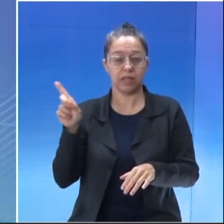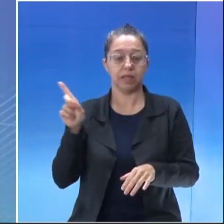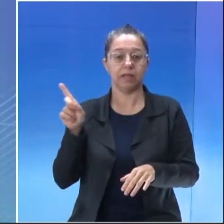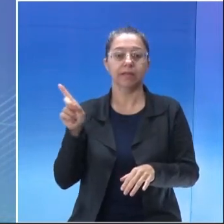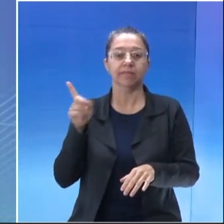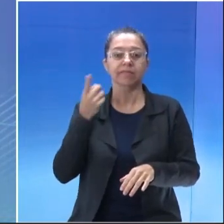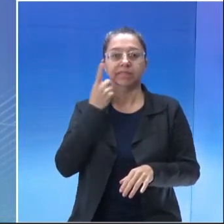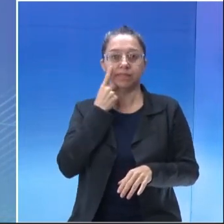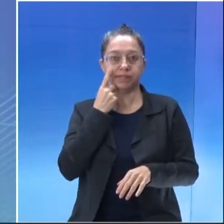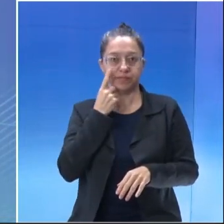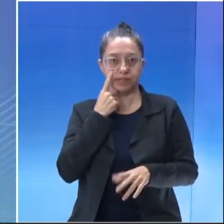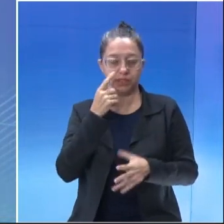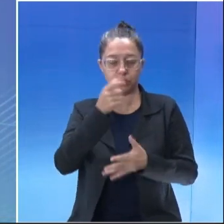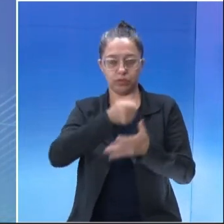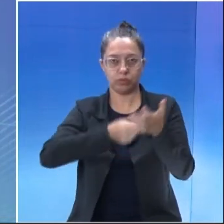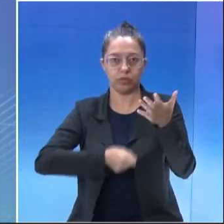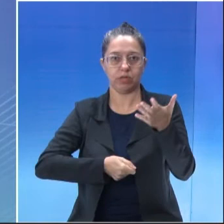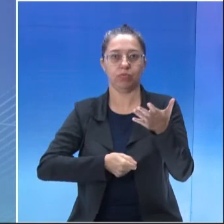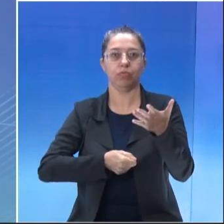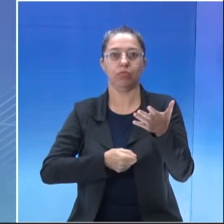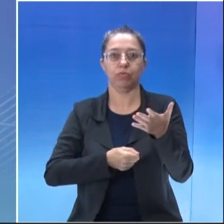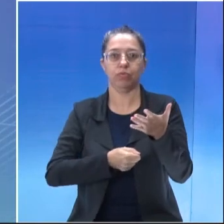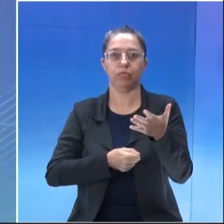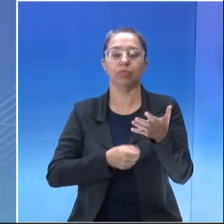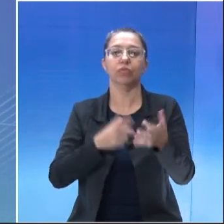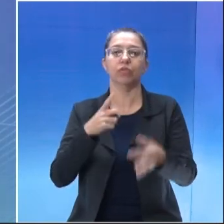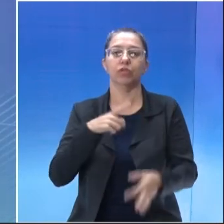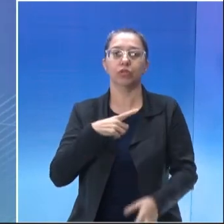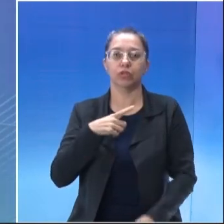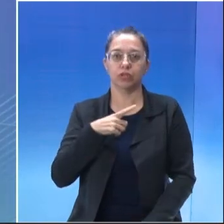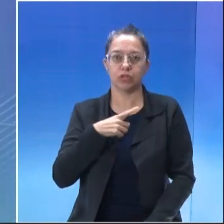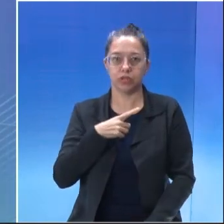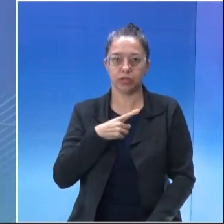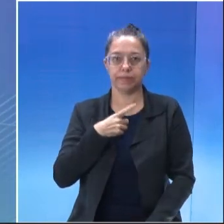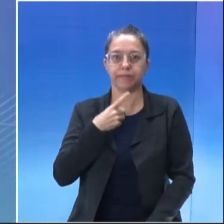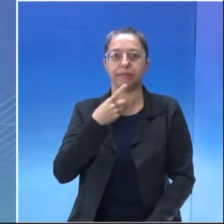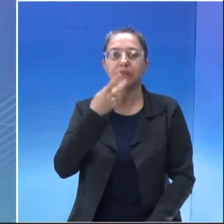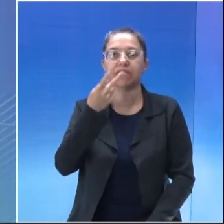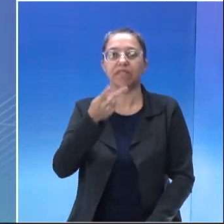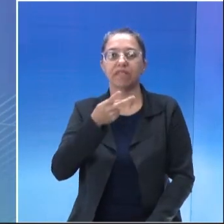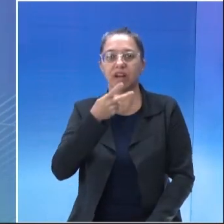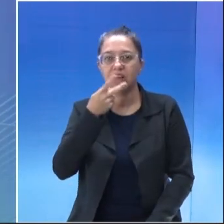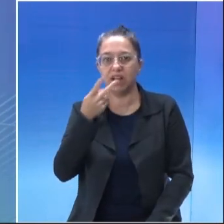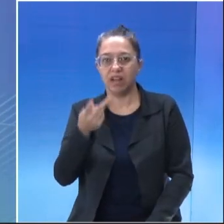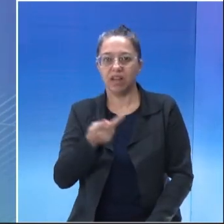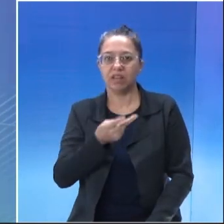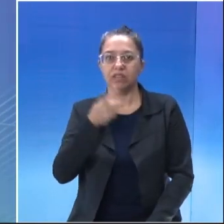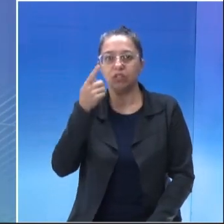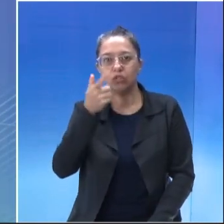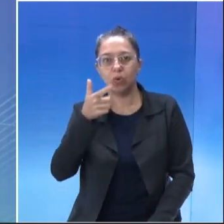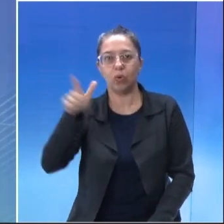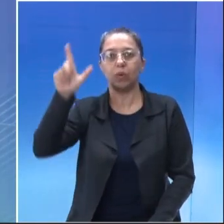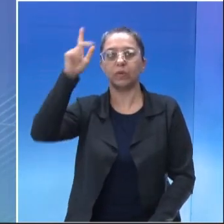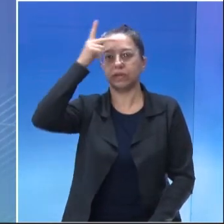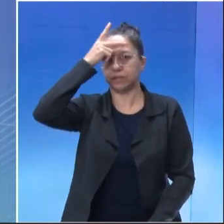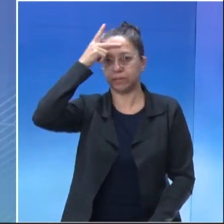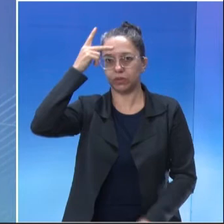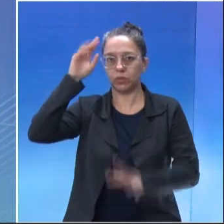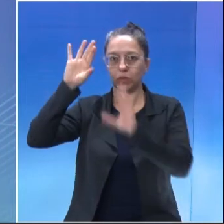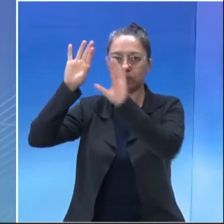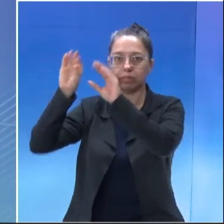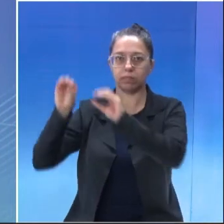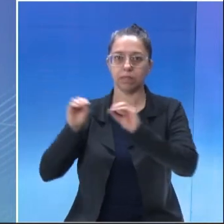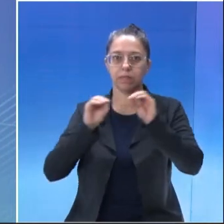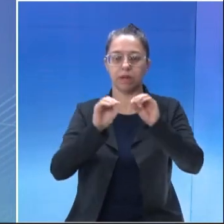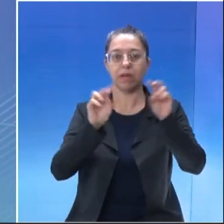em alguns momentos, naquele fragmento, né, que tinha falas de especialista da Unesco e entre aspas. Né?